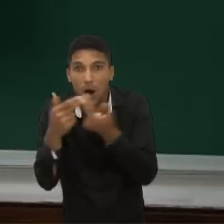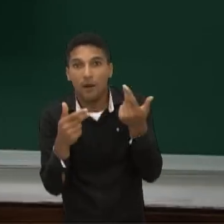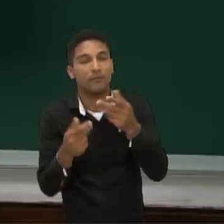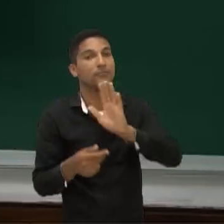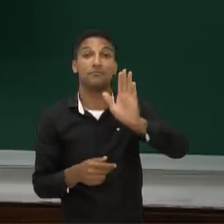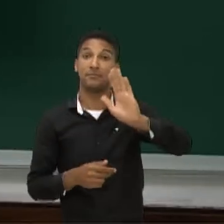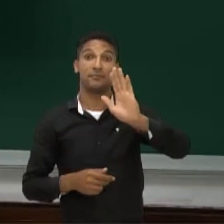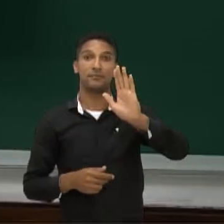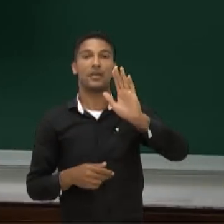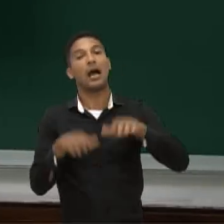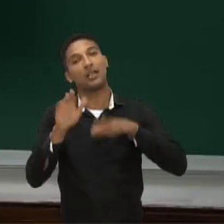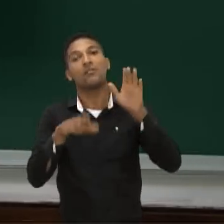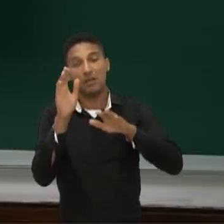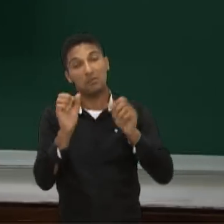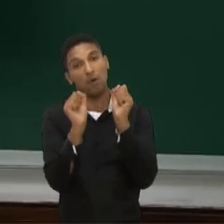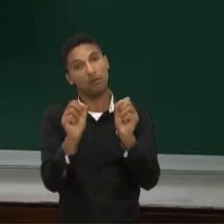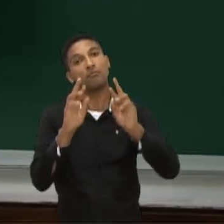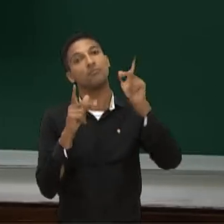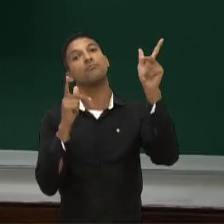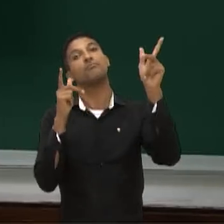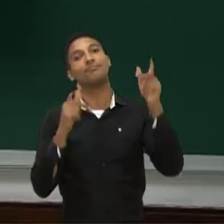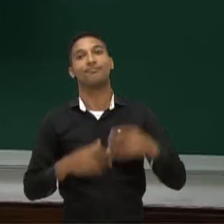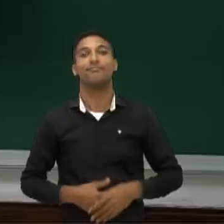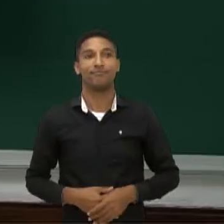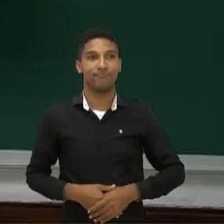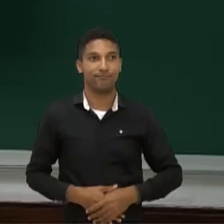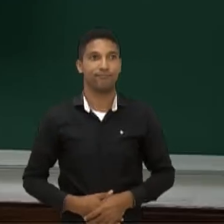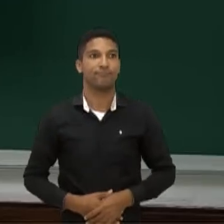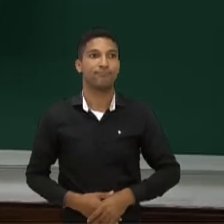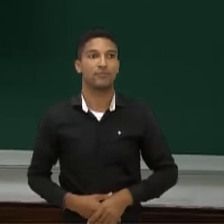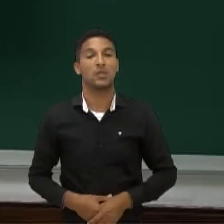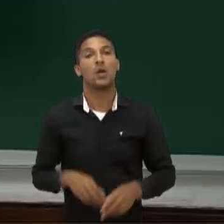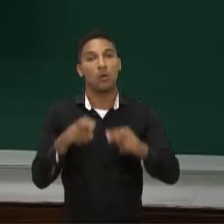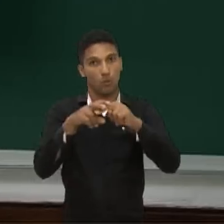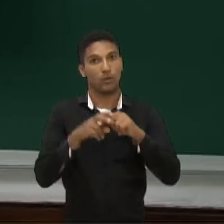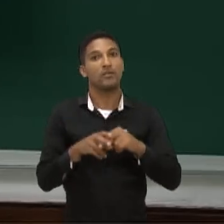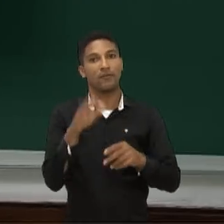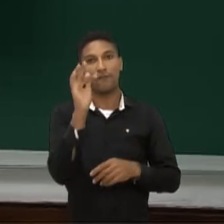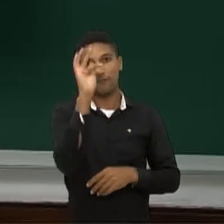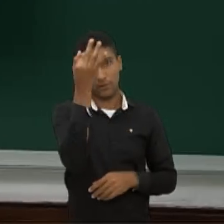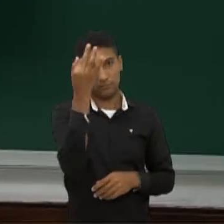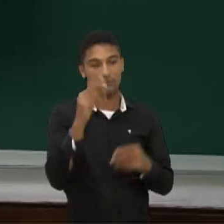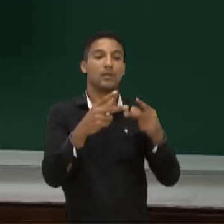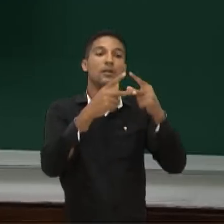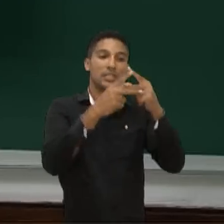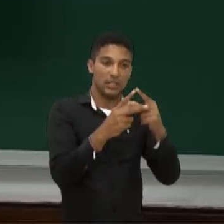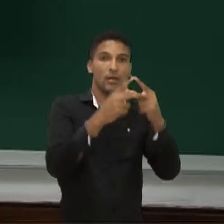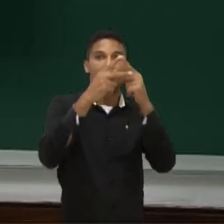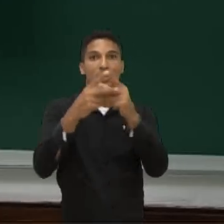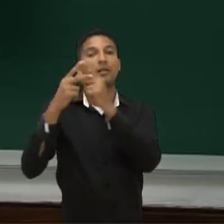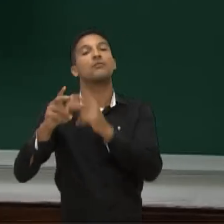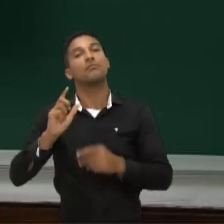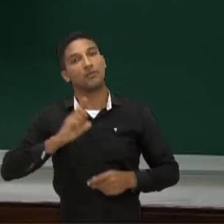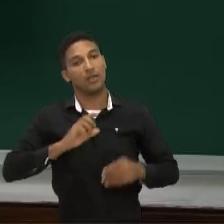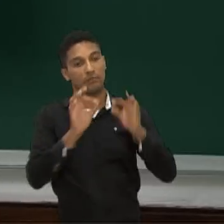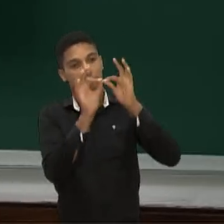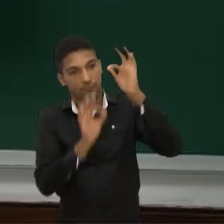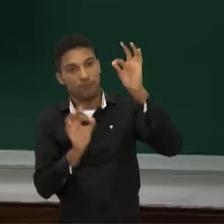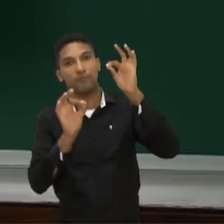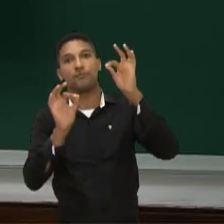aqui, é a mesma medida, né? Lados e ângulos com a mesma medida. Então, eu posso ter triângulos aí diferentes, tá bom,